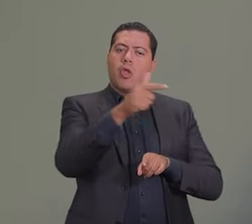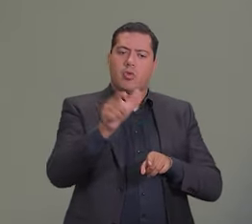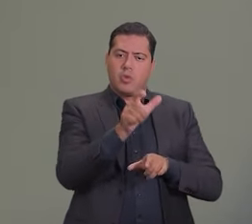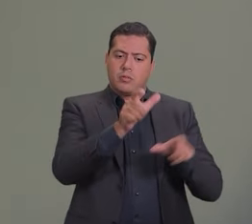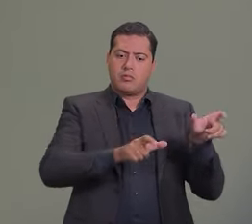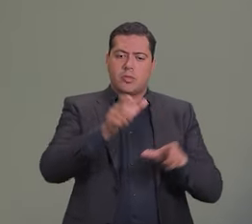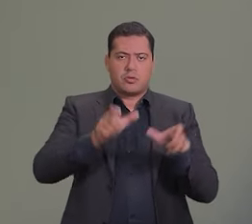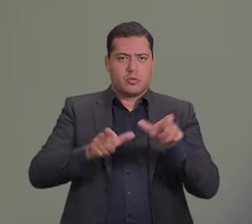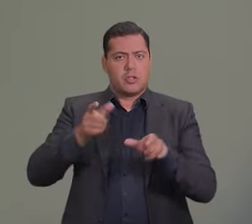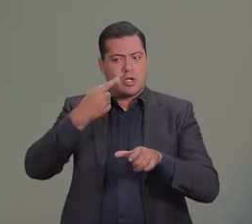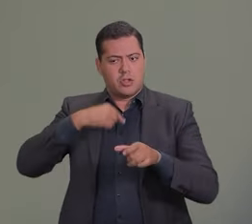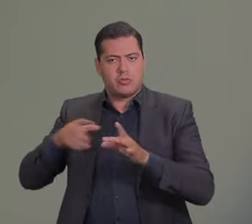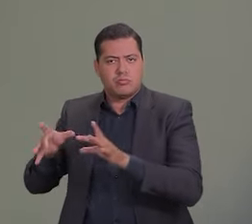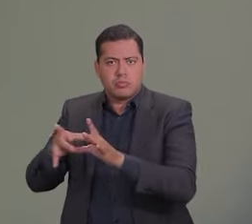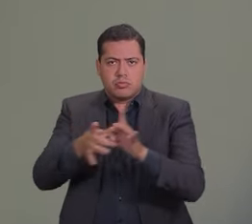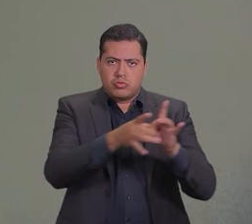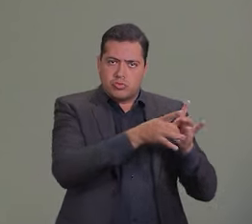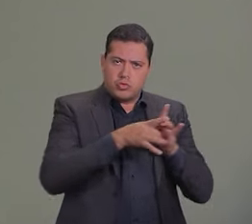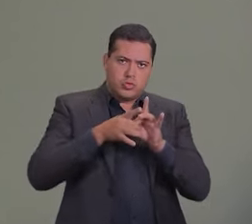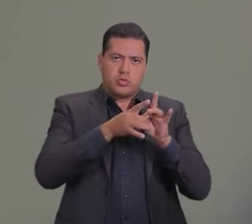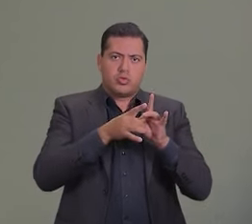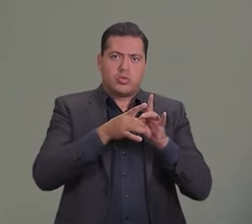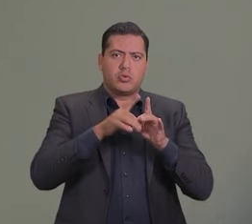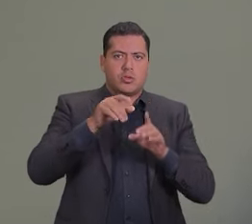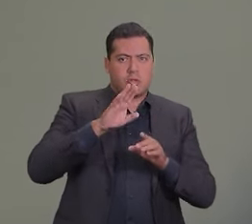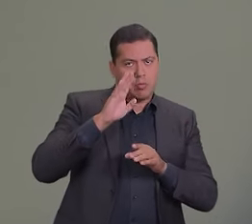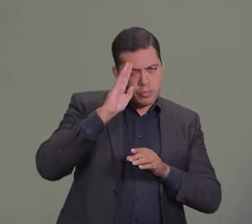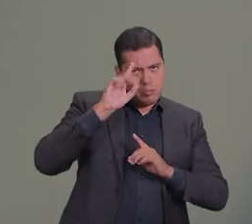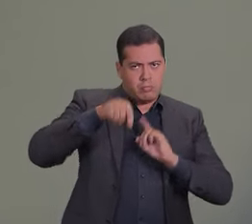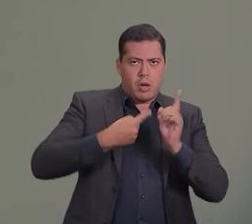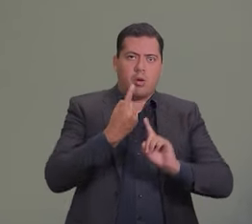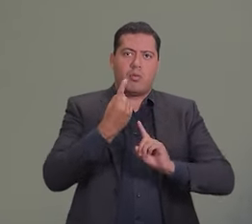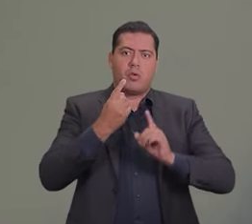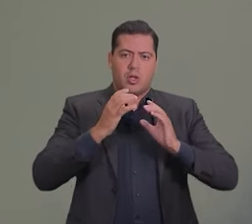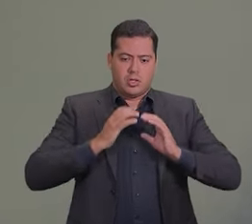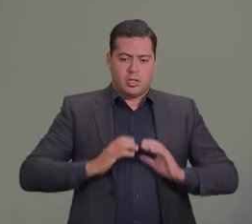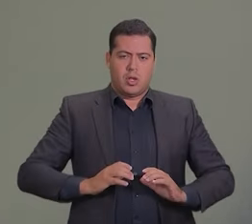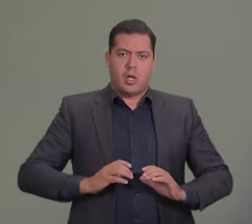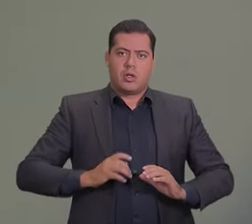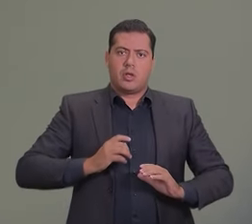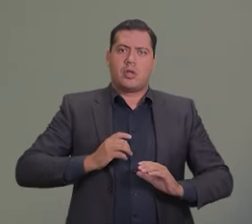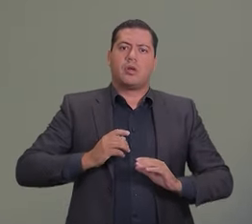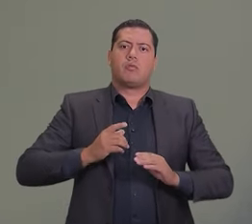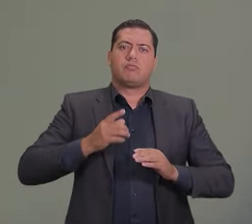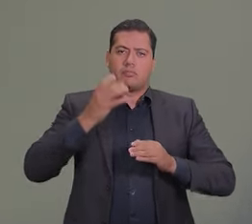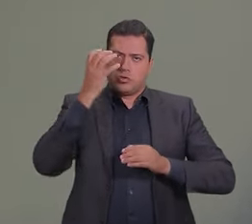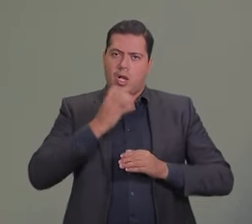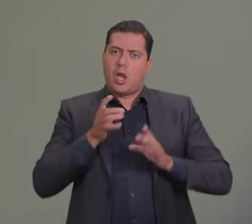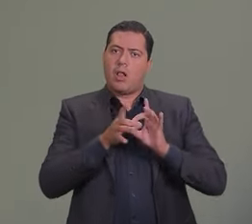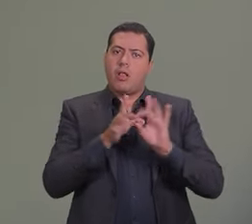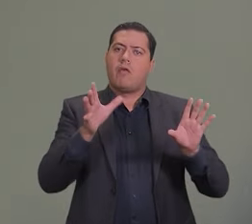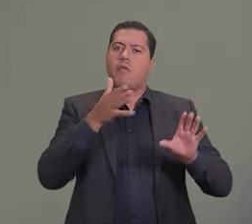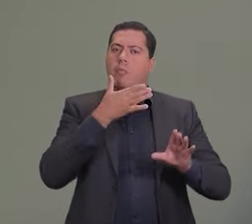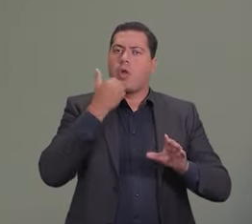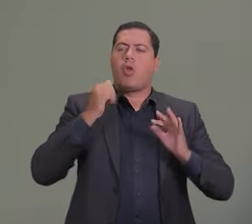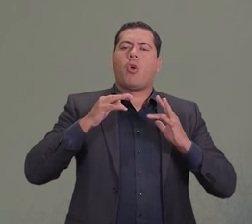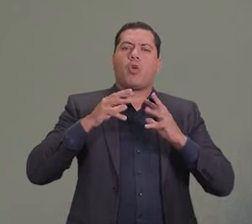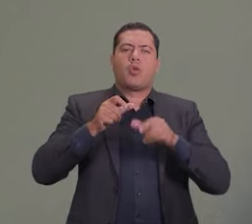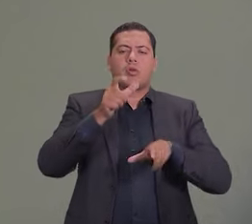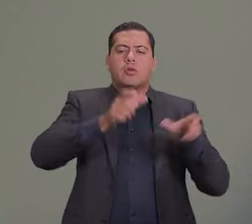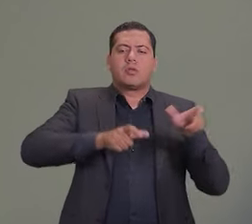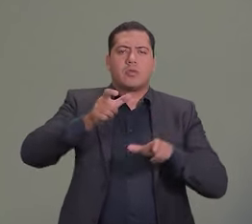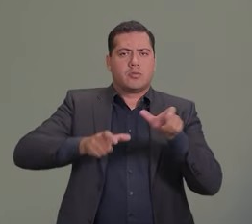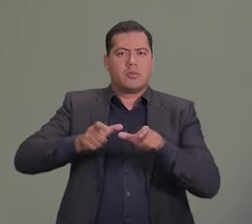cidadania comprometida e livre para o bem de todas as pessoas. A Justiça Eleitoral trabalhou com afinco